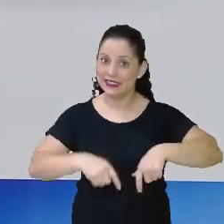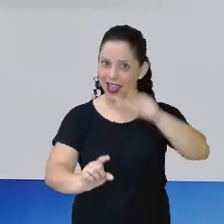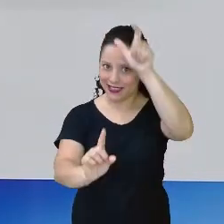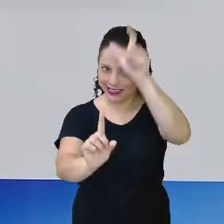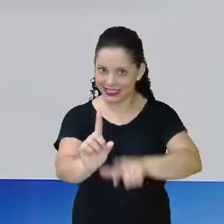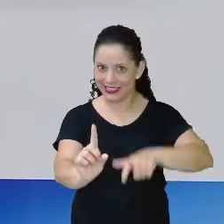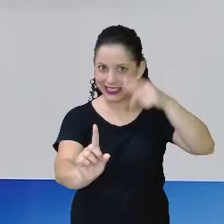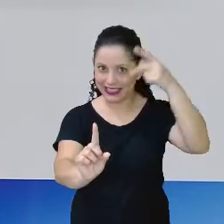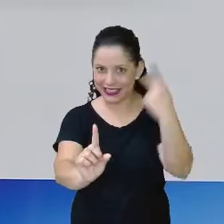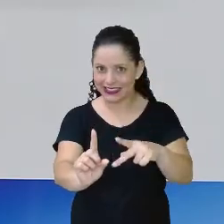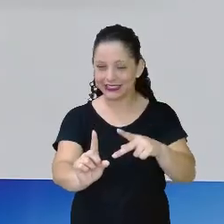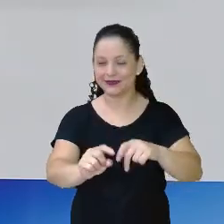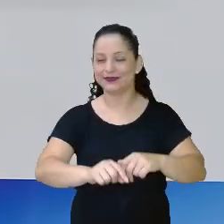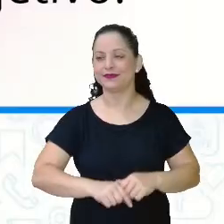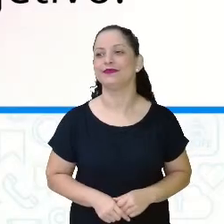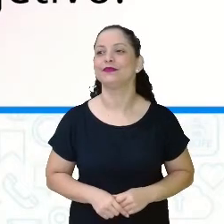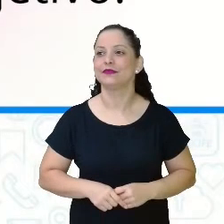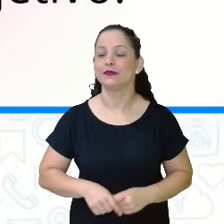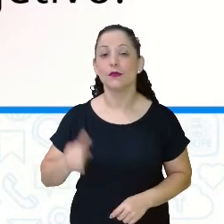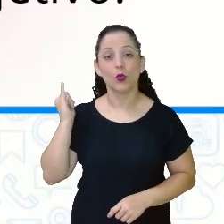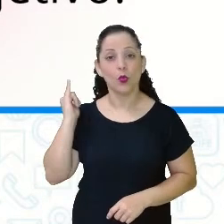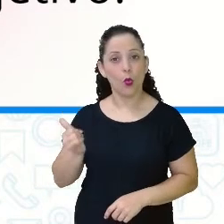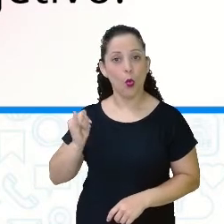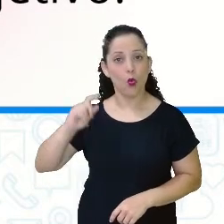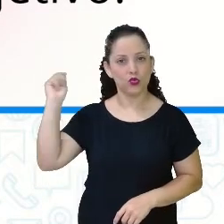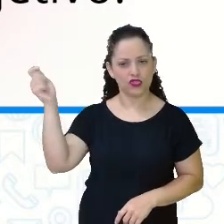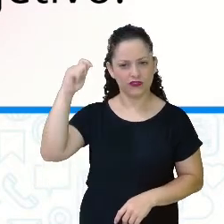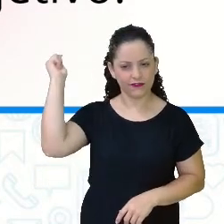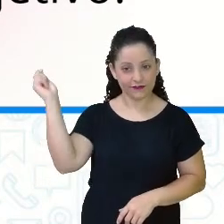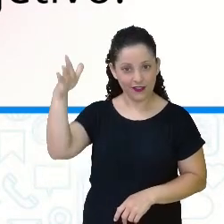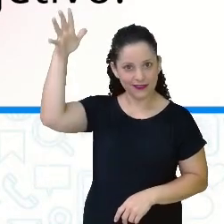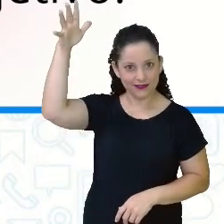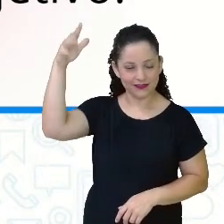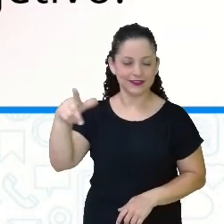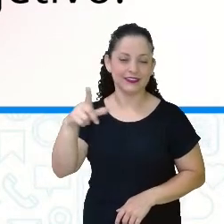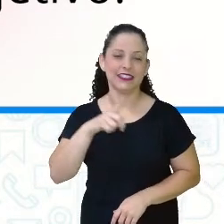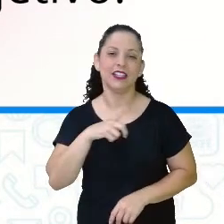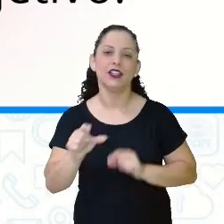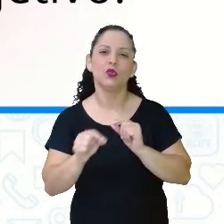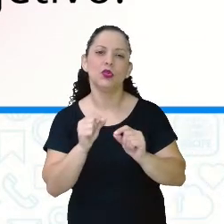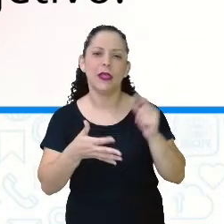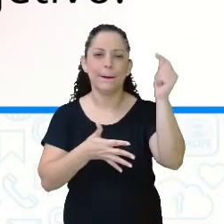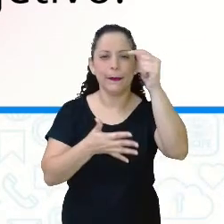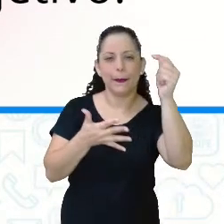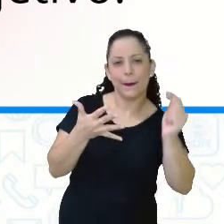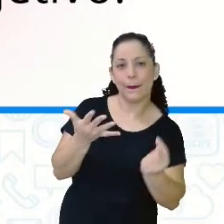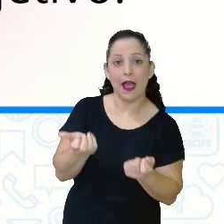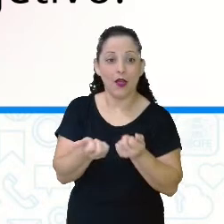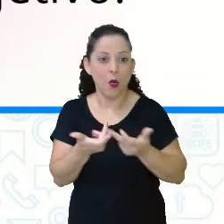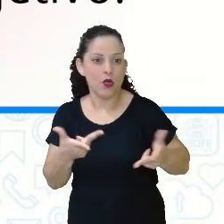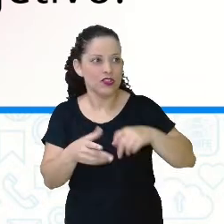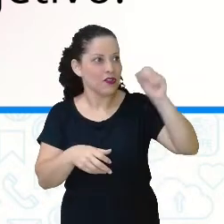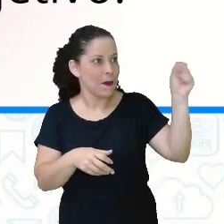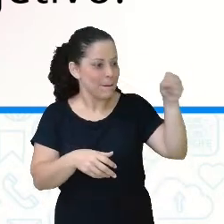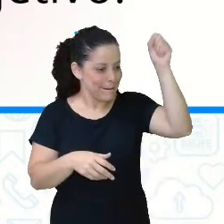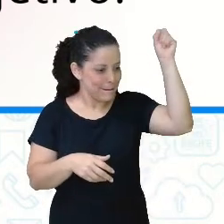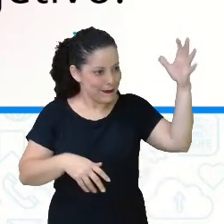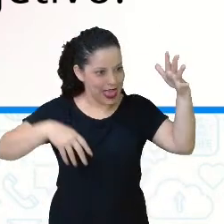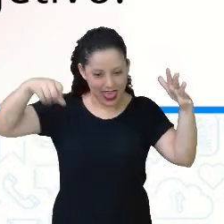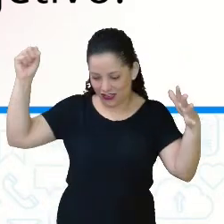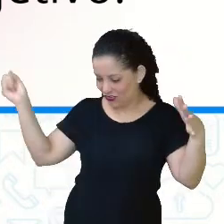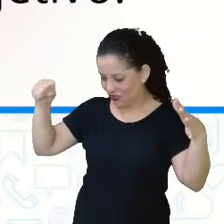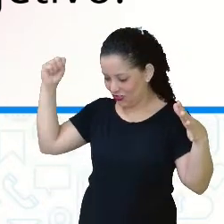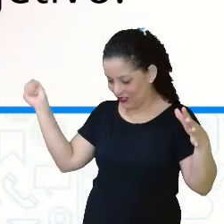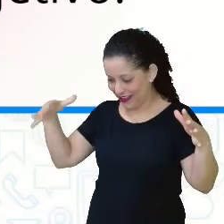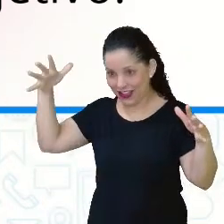né? No conto de fadas, nos contos de fadas existem a presença de elementos mágicos e fantasiosos. Quais são esses